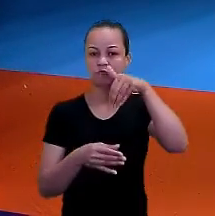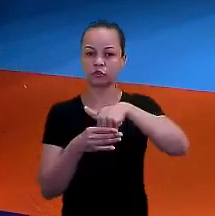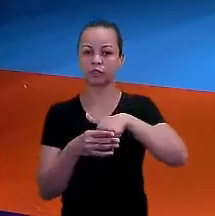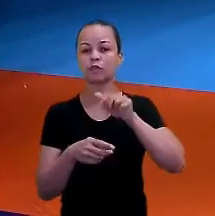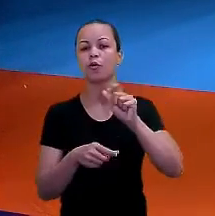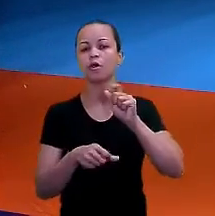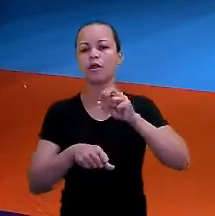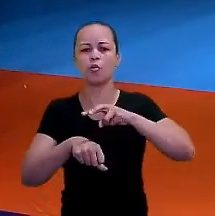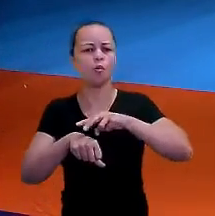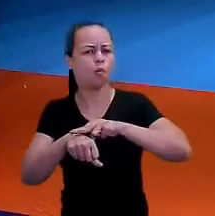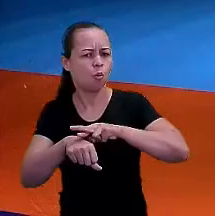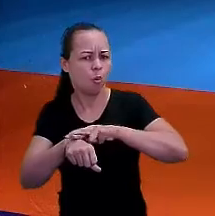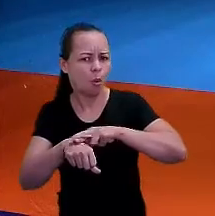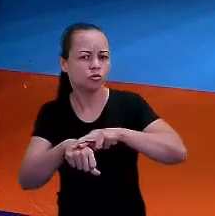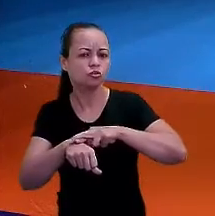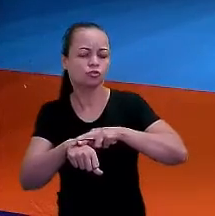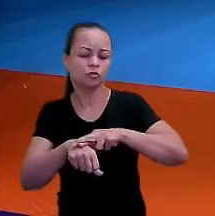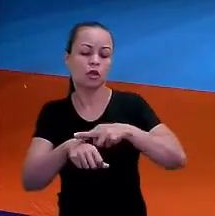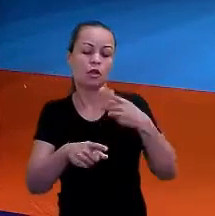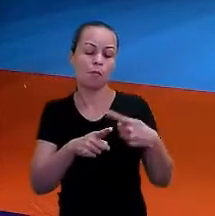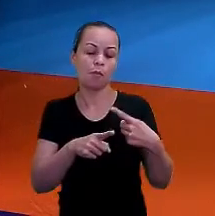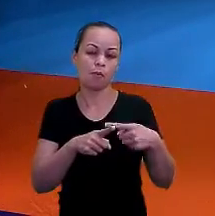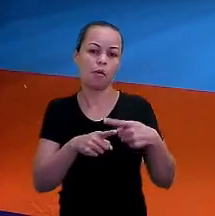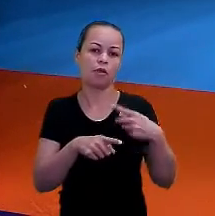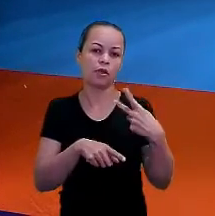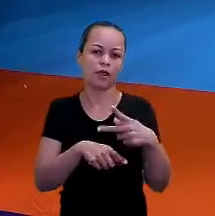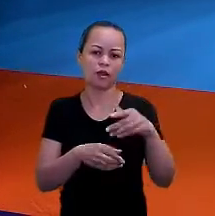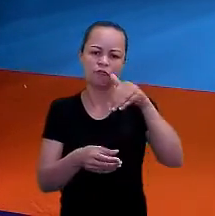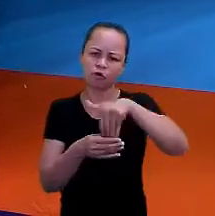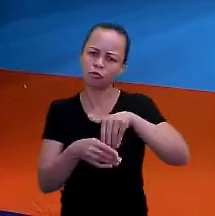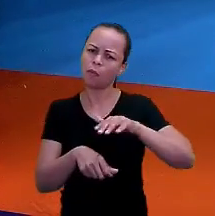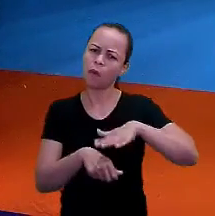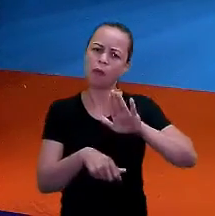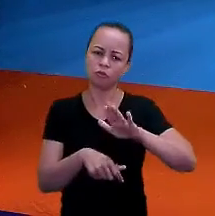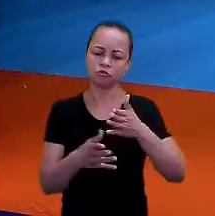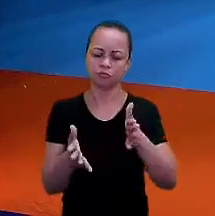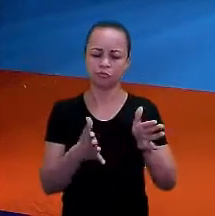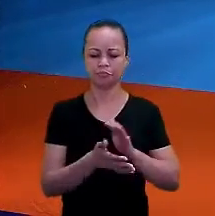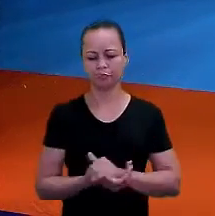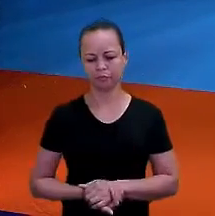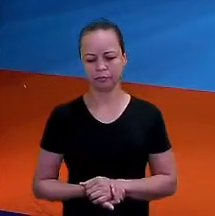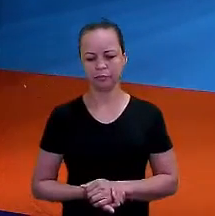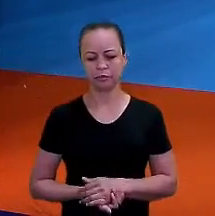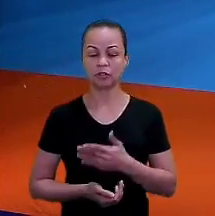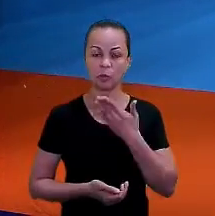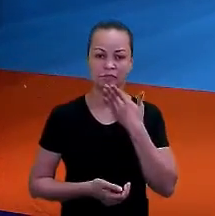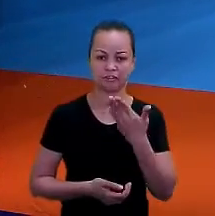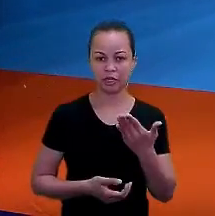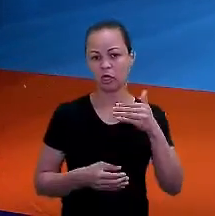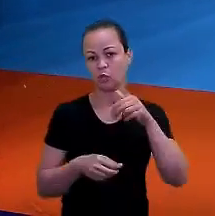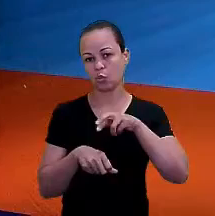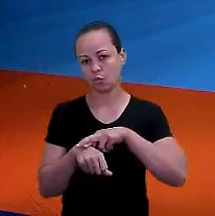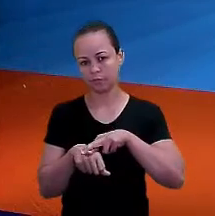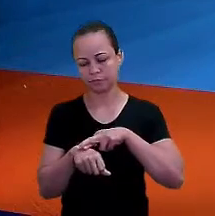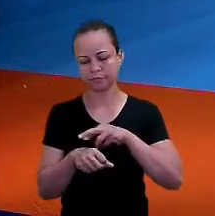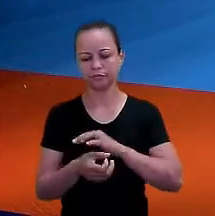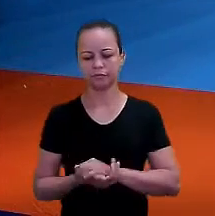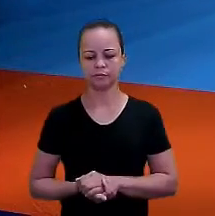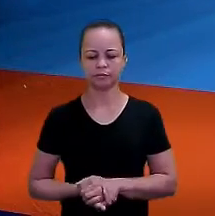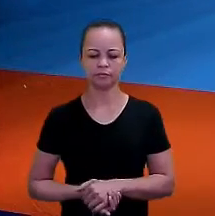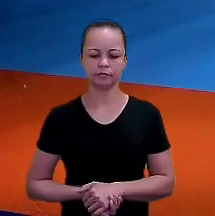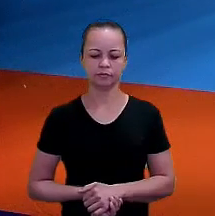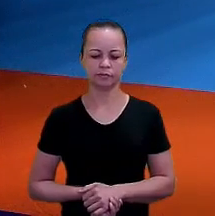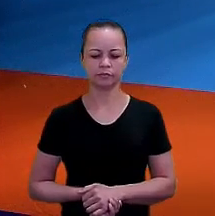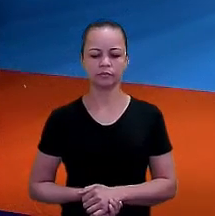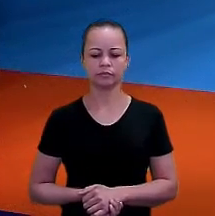o roxo, porque o roxo foi a cor mais votada, tá certo? Então, vamos continuar.